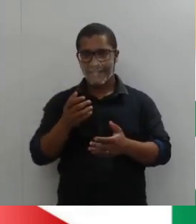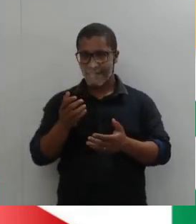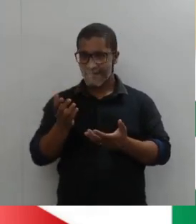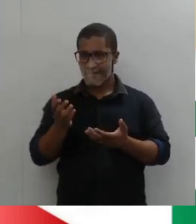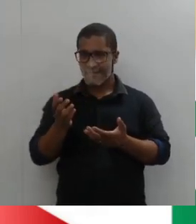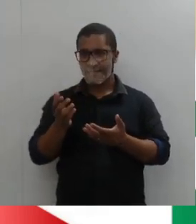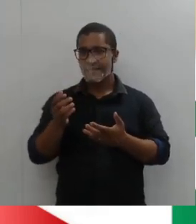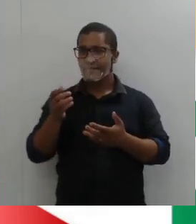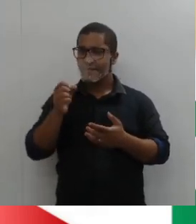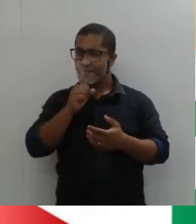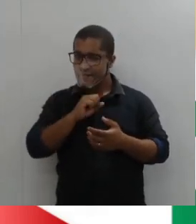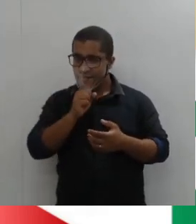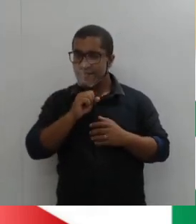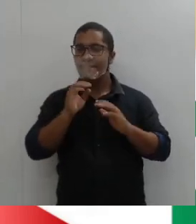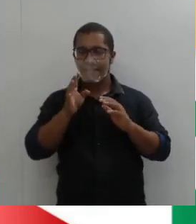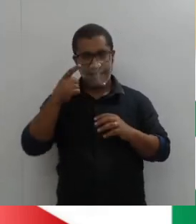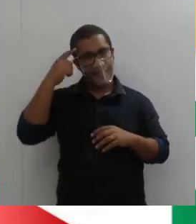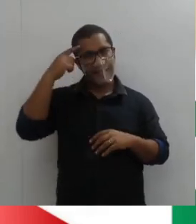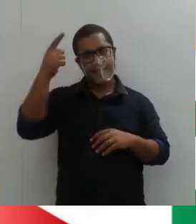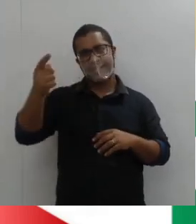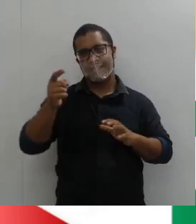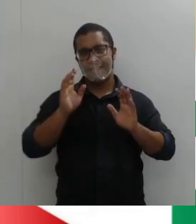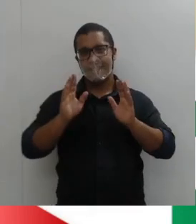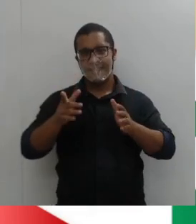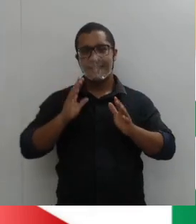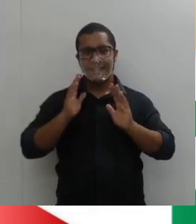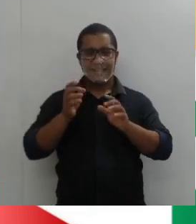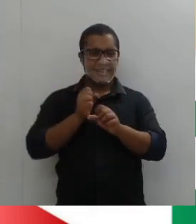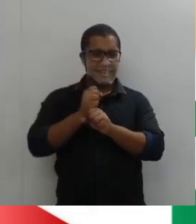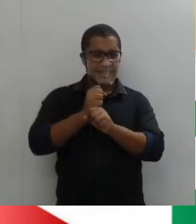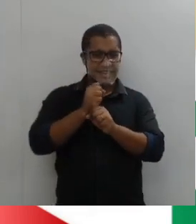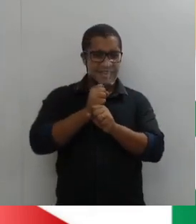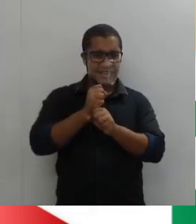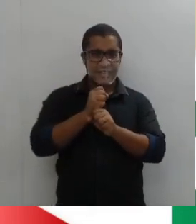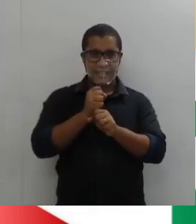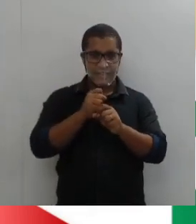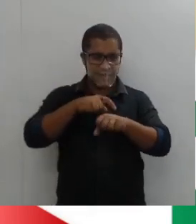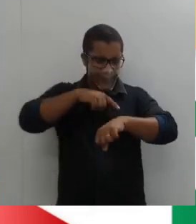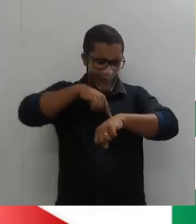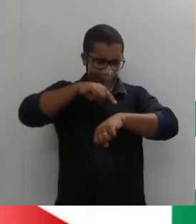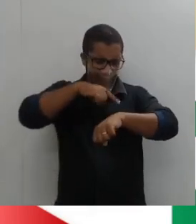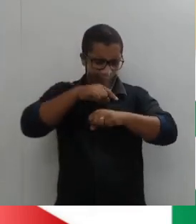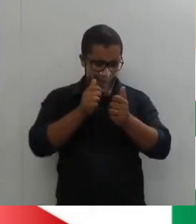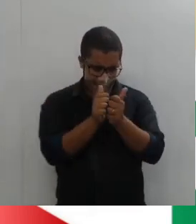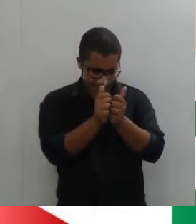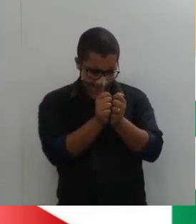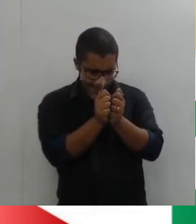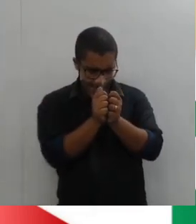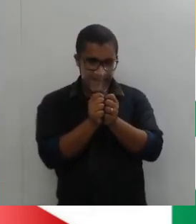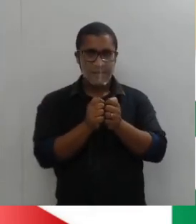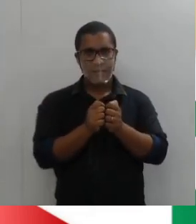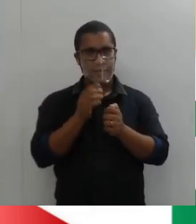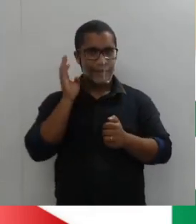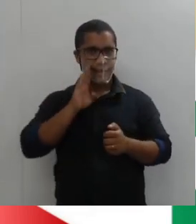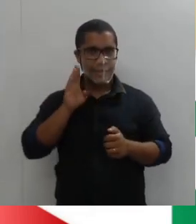lembrar justamente que esse joguinho era muito legal. A gente ficava horas a fio lá num joguinho desse que era o máximo.